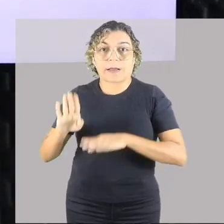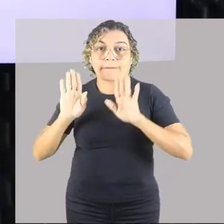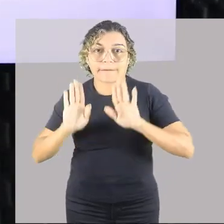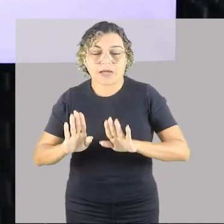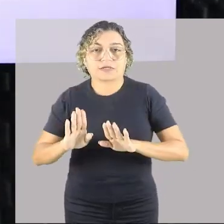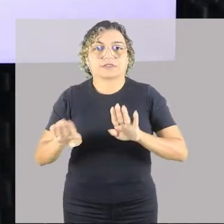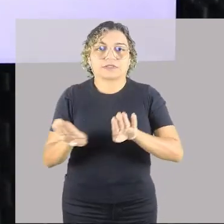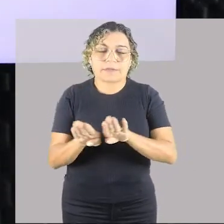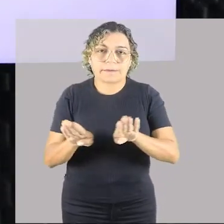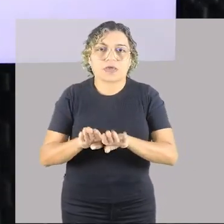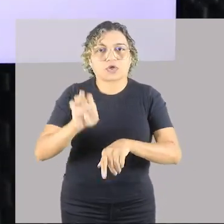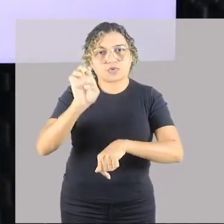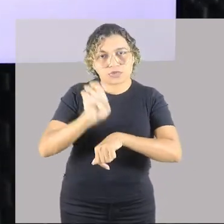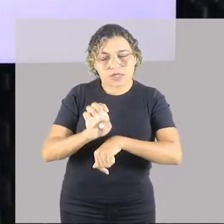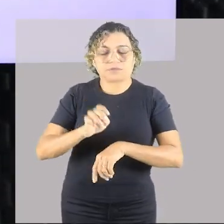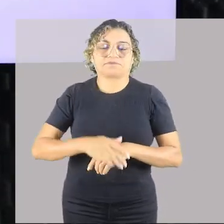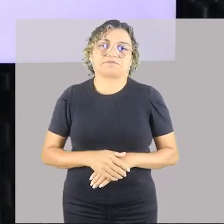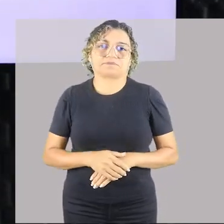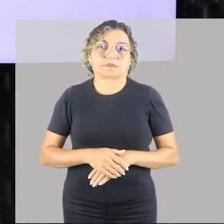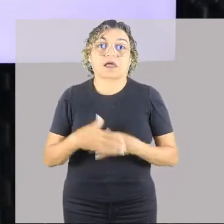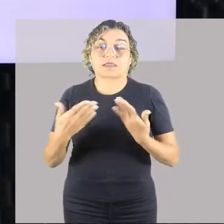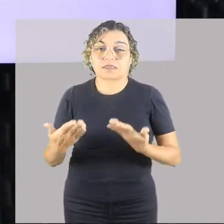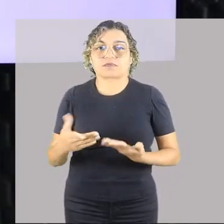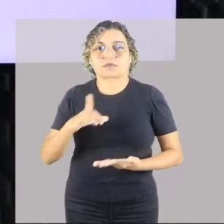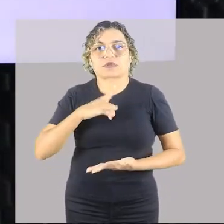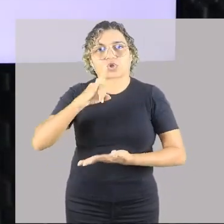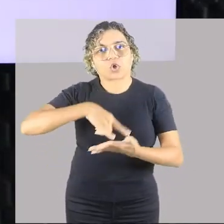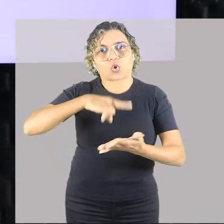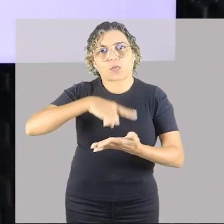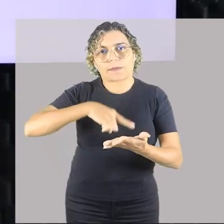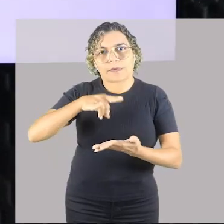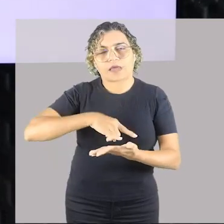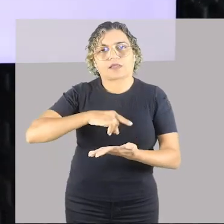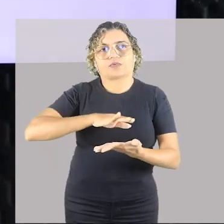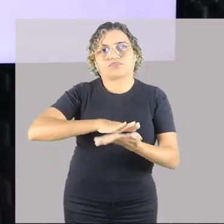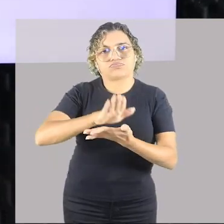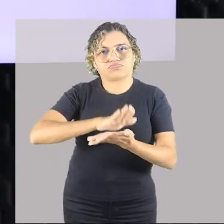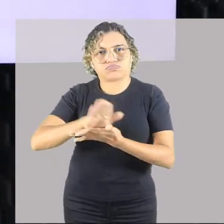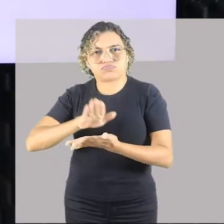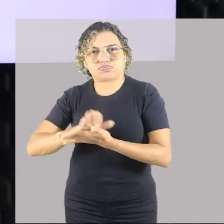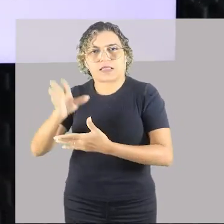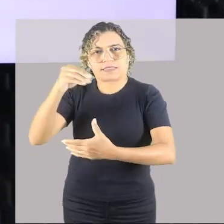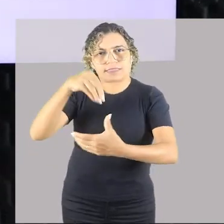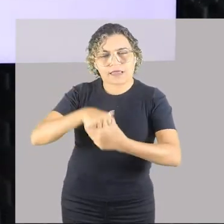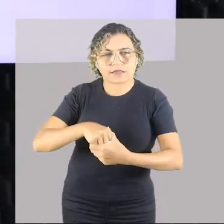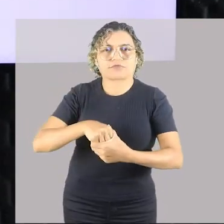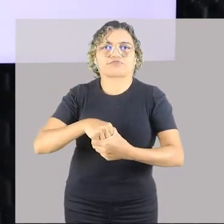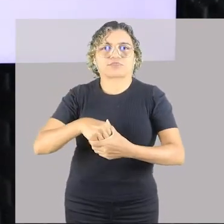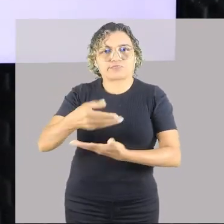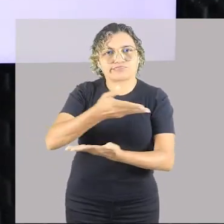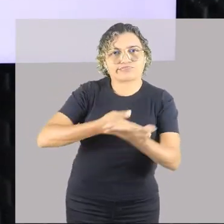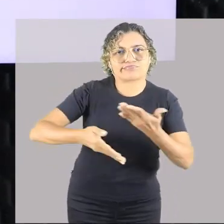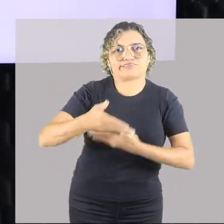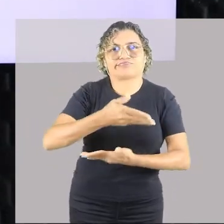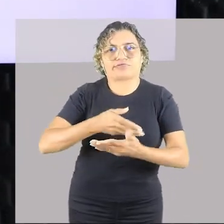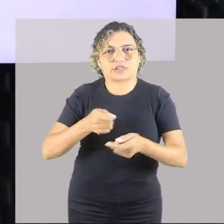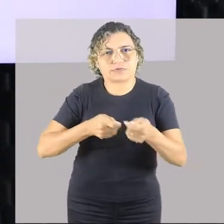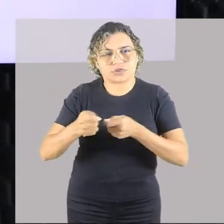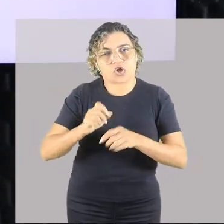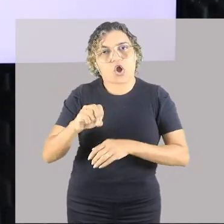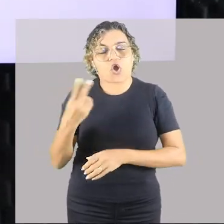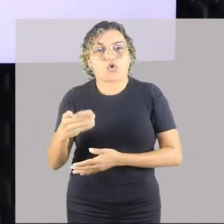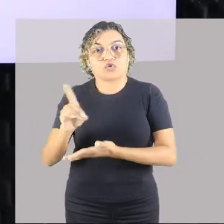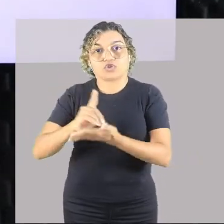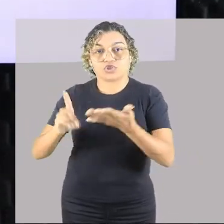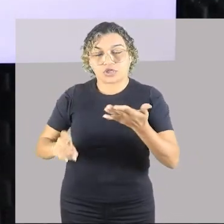Oficial do Estado. Ou boletim de circulação interna. Então tem que ser publicado ou no boletim de circulação interna da administração